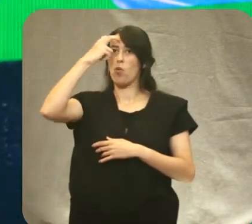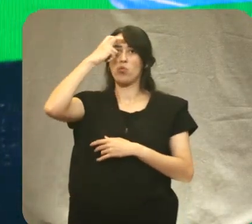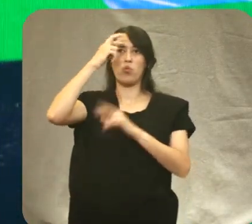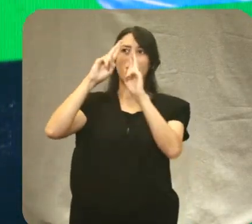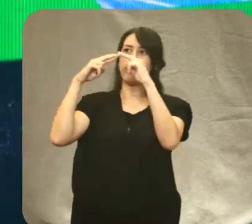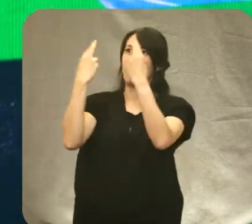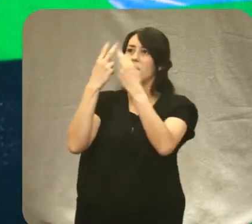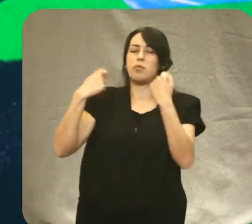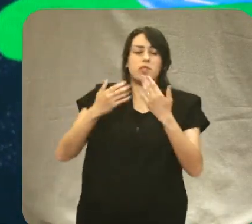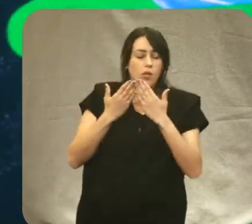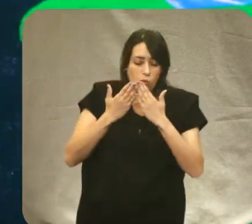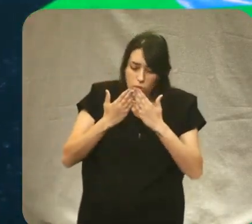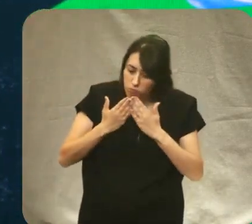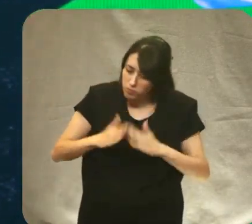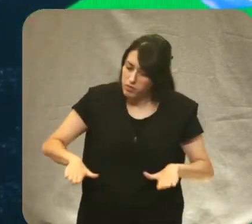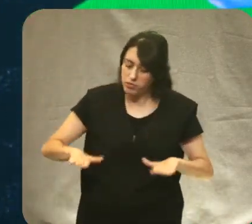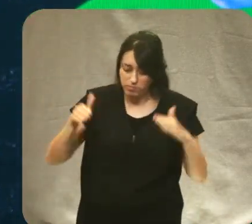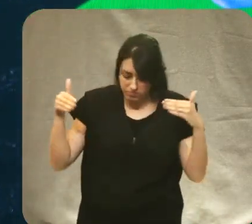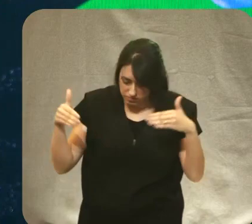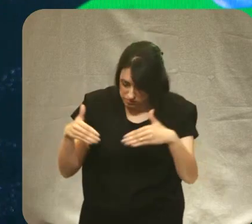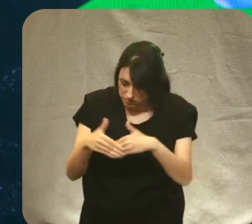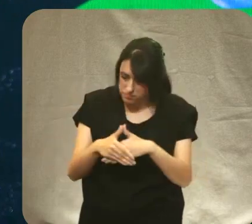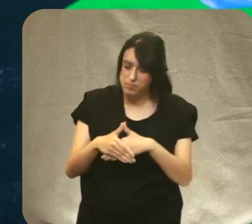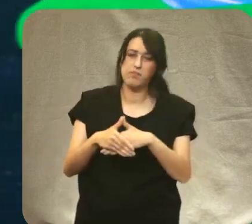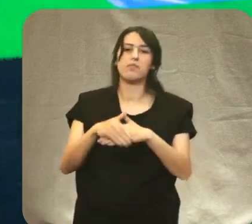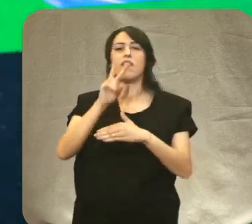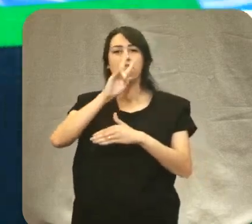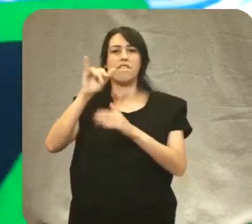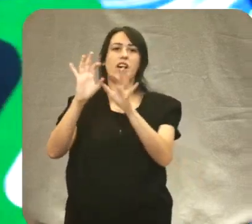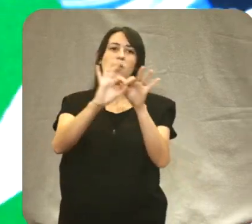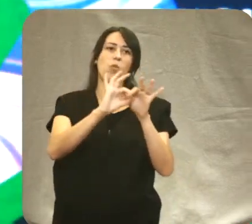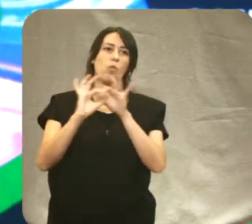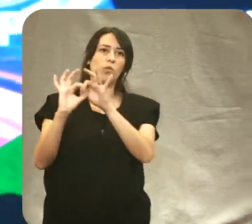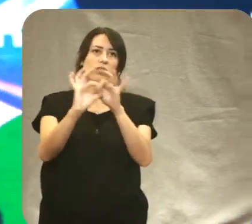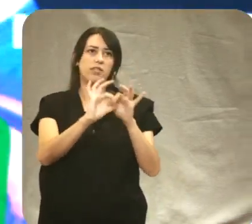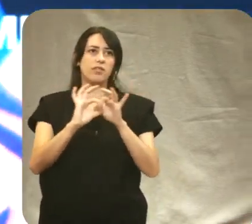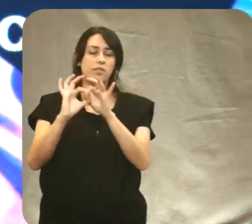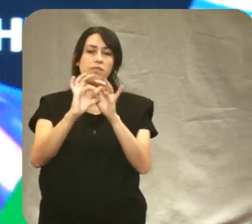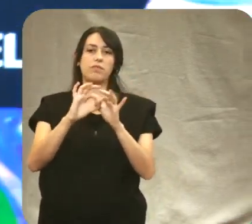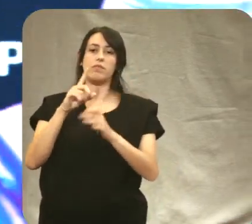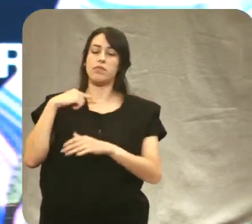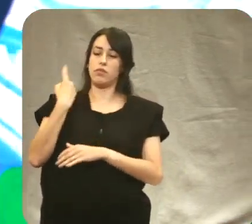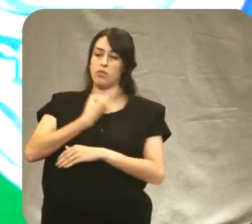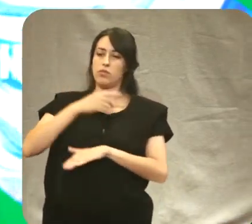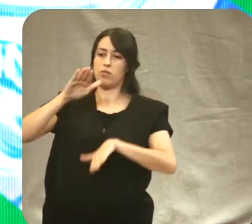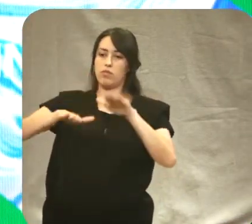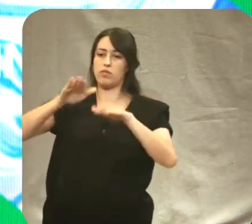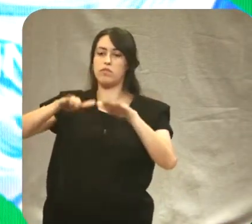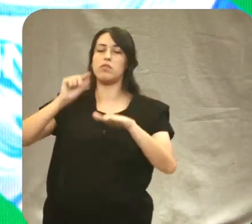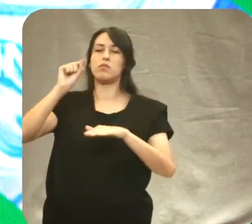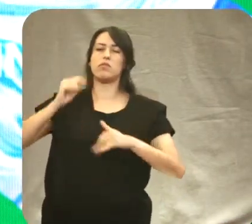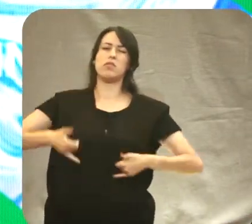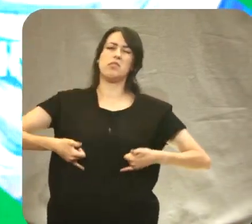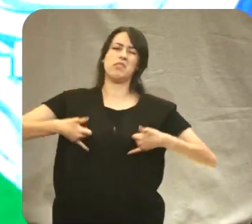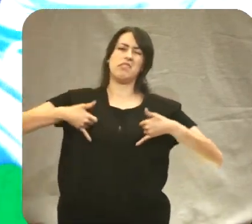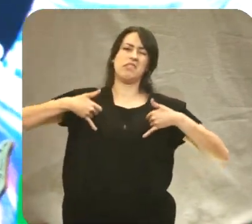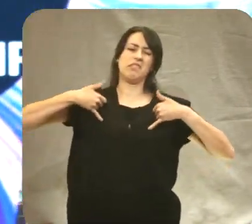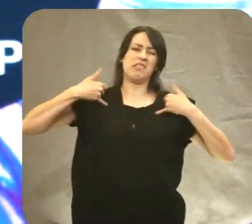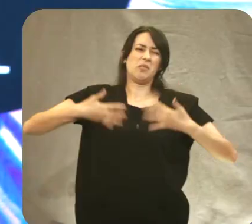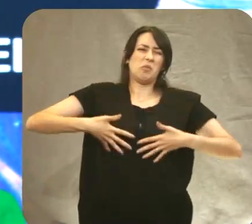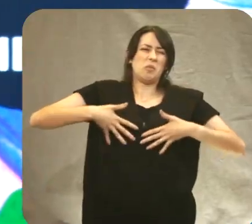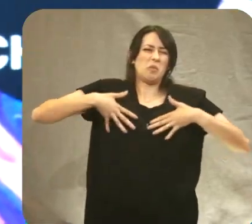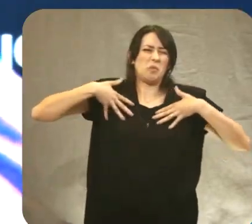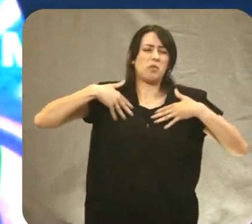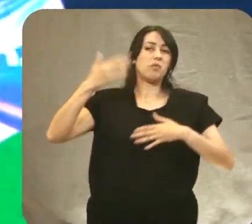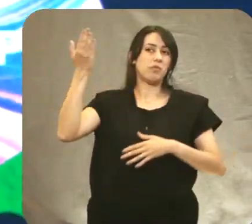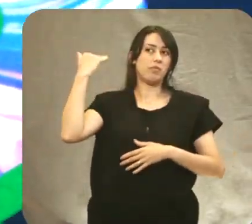a humildade, ela promove a unidade. Muitas vezes não construímos a unidade por causa do nosso orgulho. Eu lembro de um livrinho